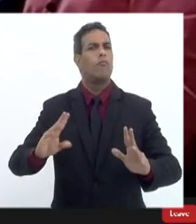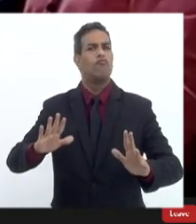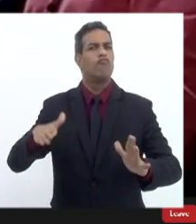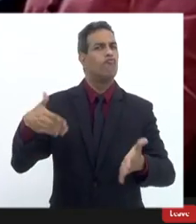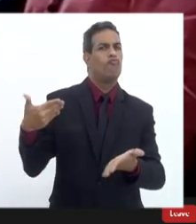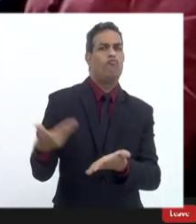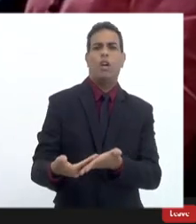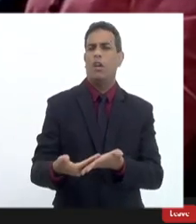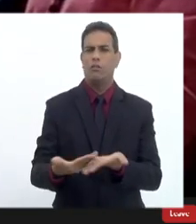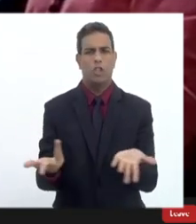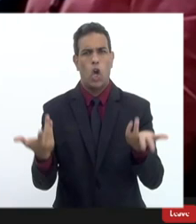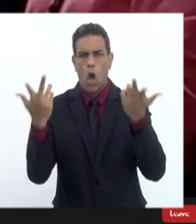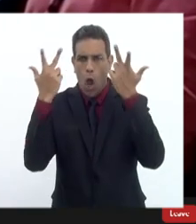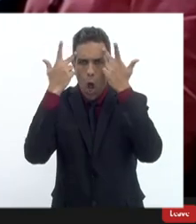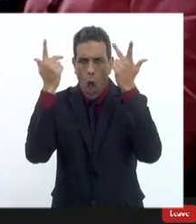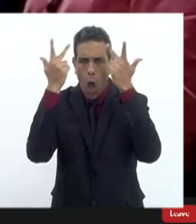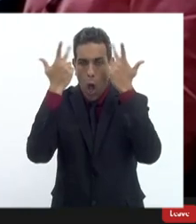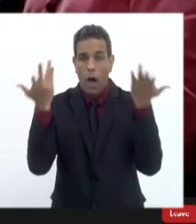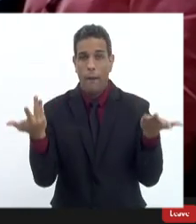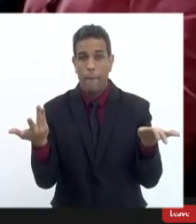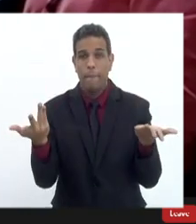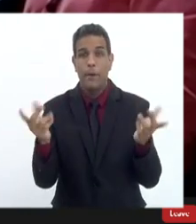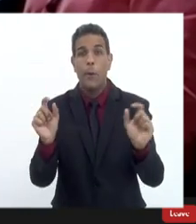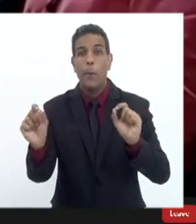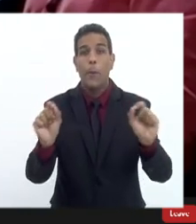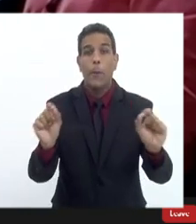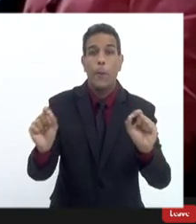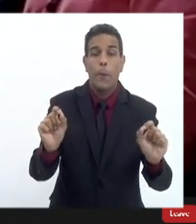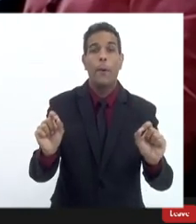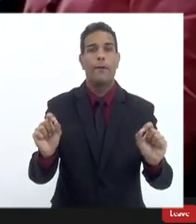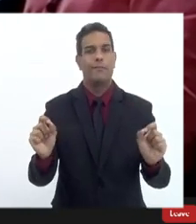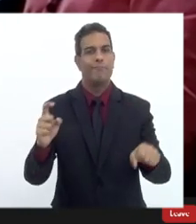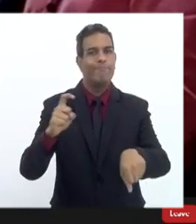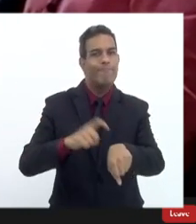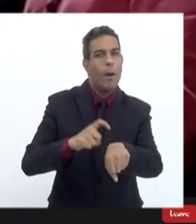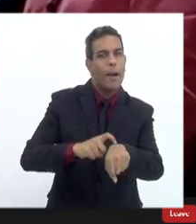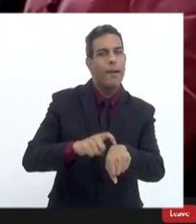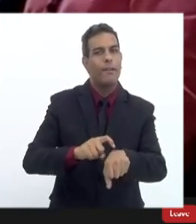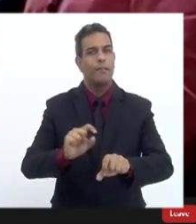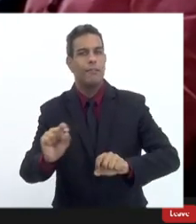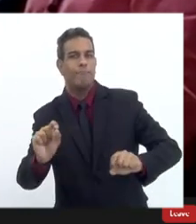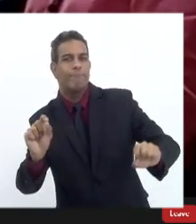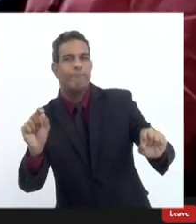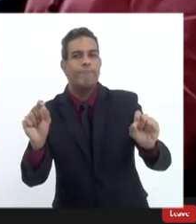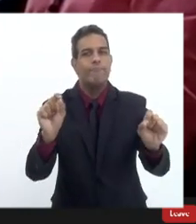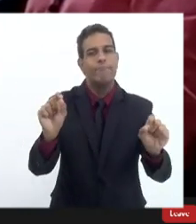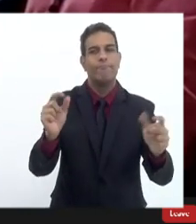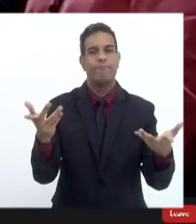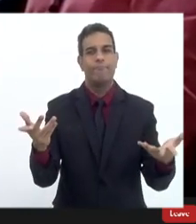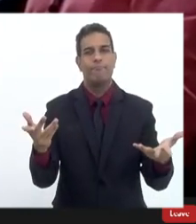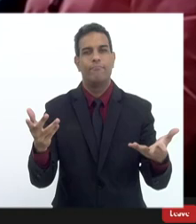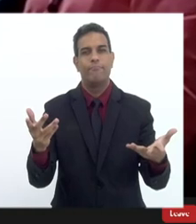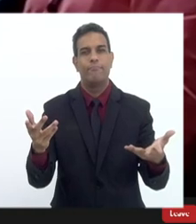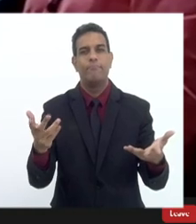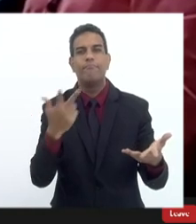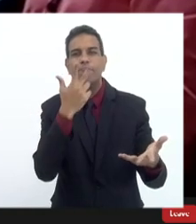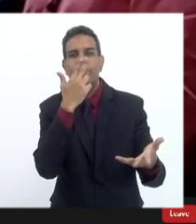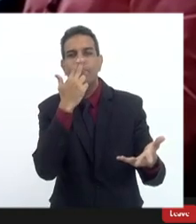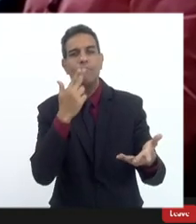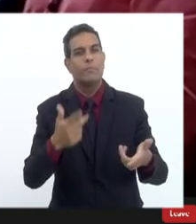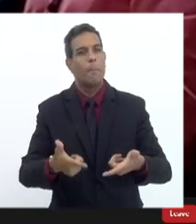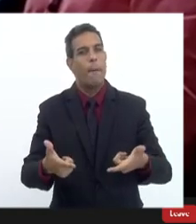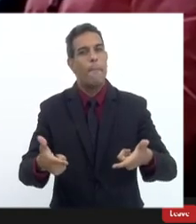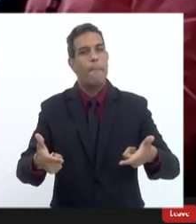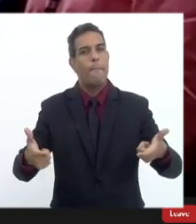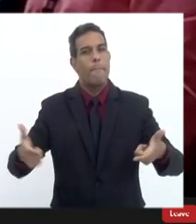antigo. Como forma de mitigar isso, no momento, a gente está aumentando